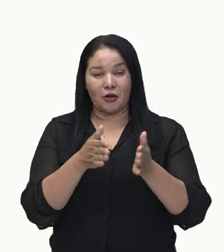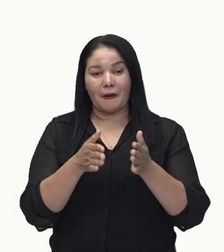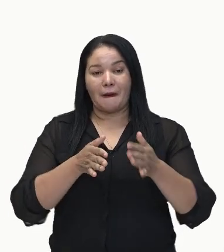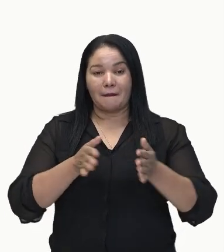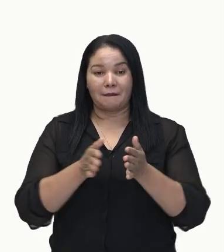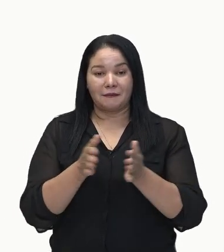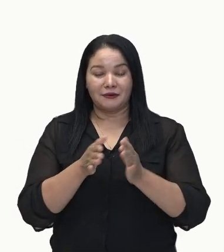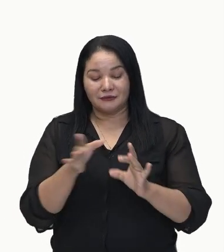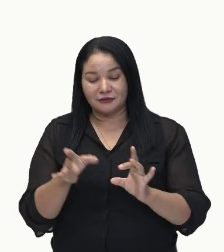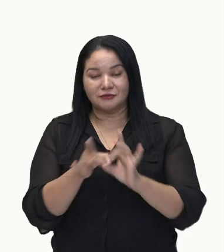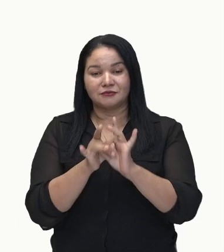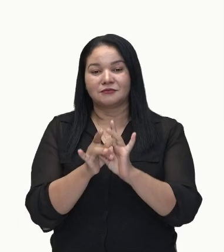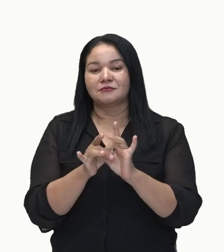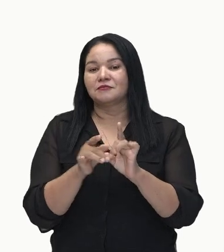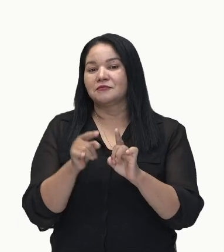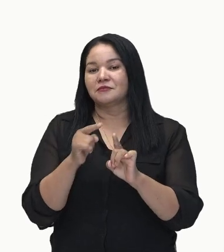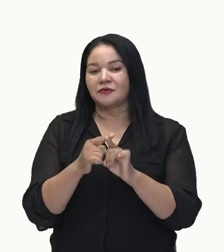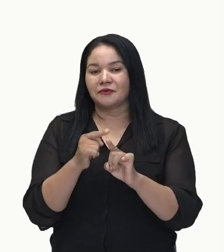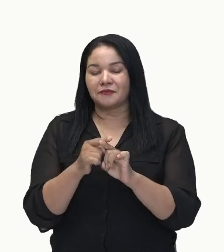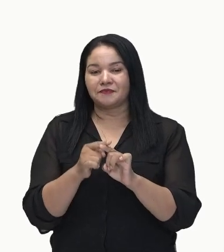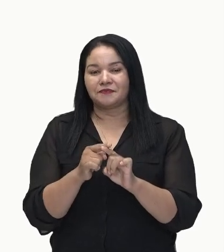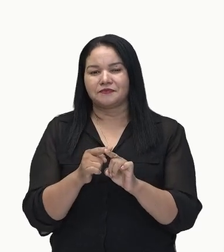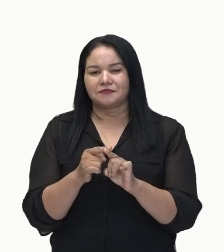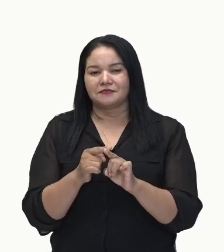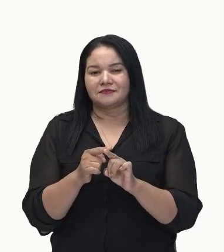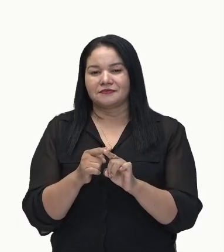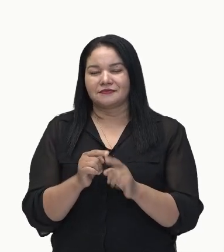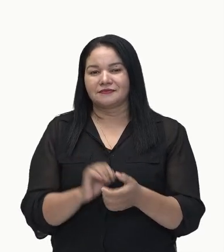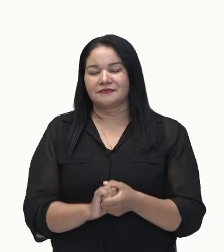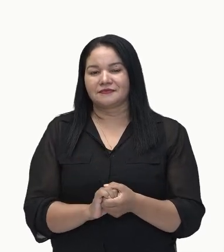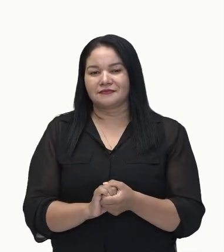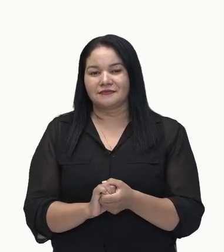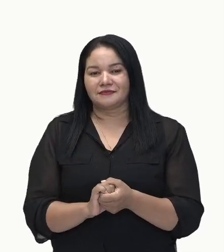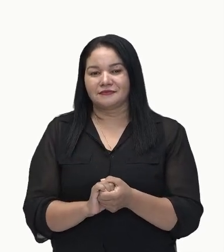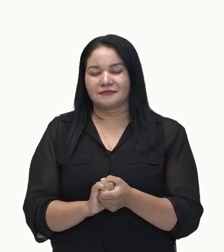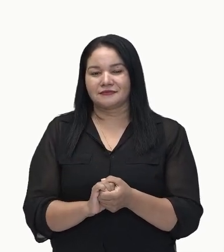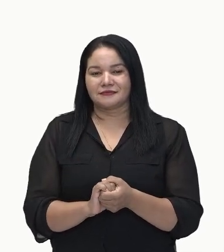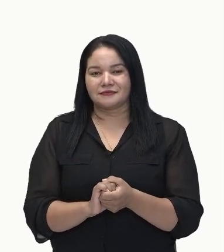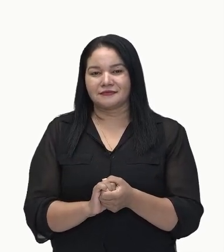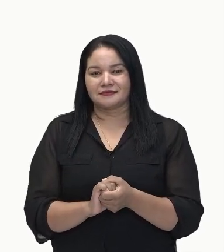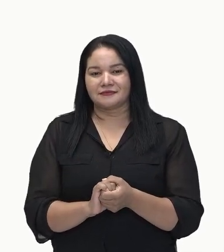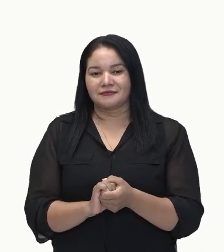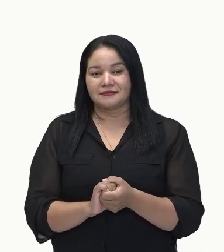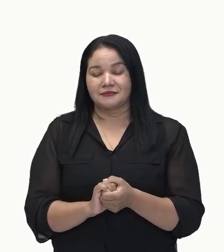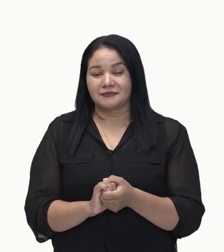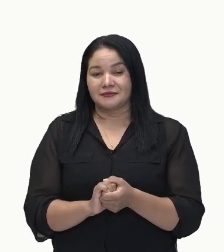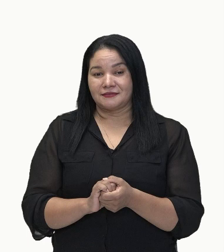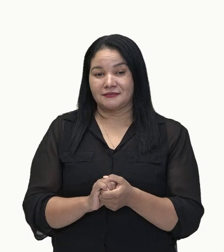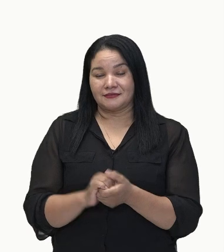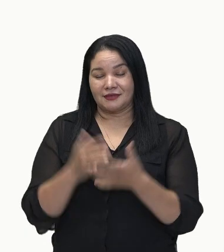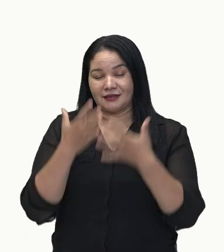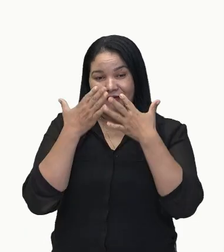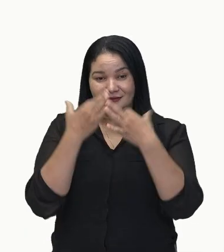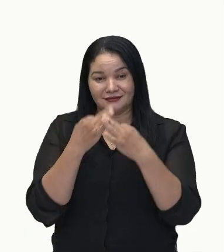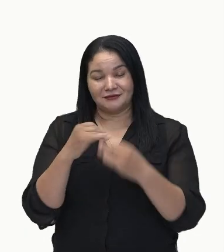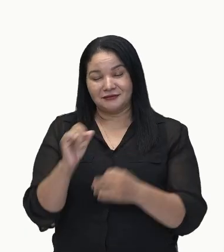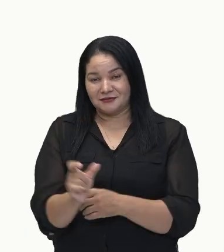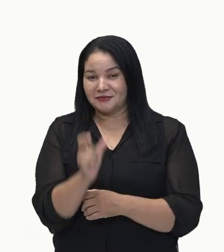é composto, professor? Preste atenção na palavra. Preste atenção na palavra. Não tentem